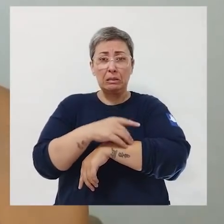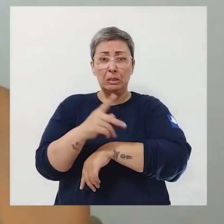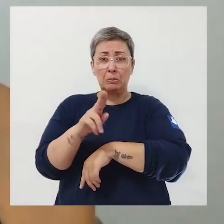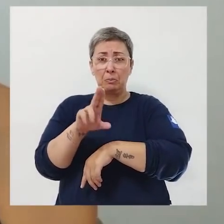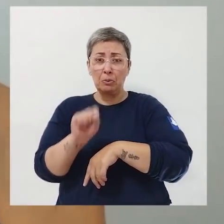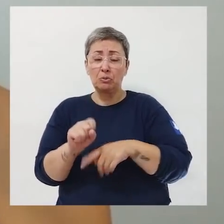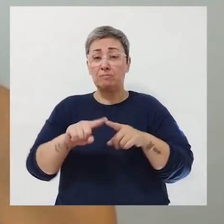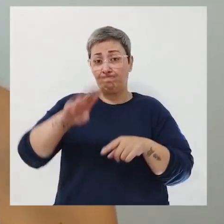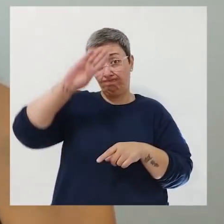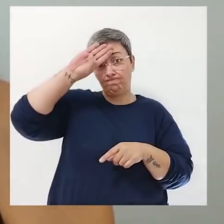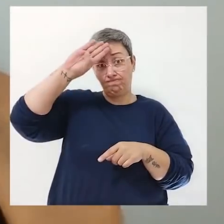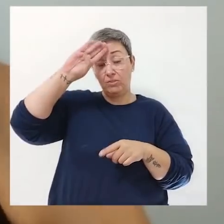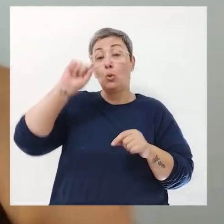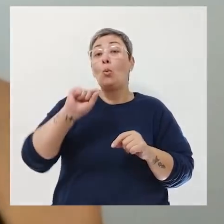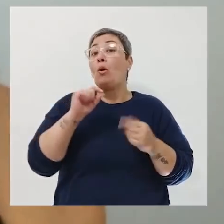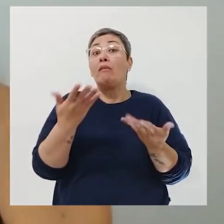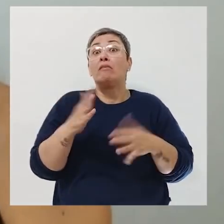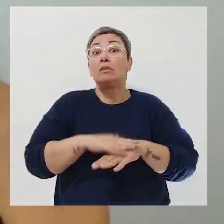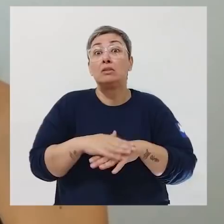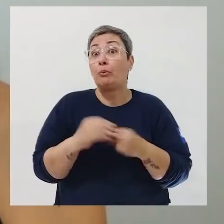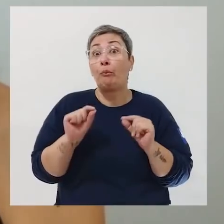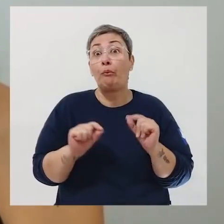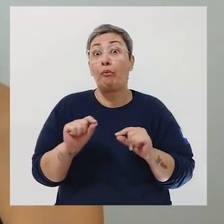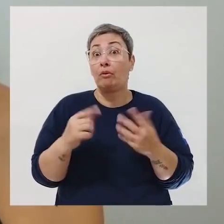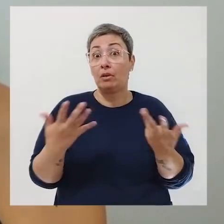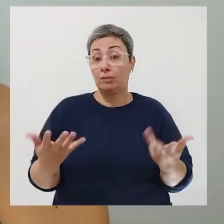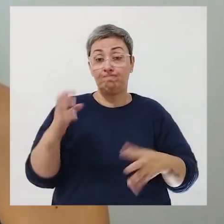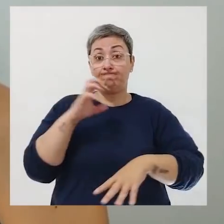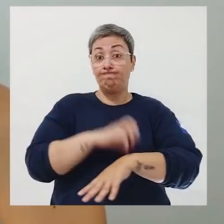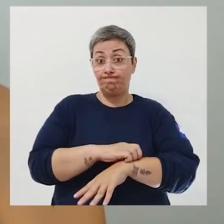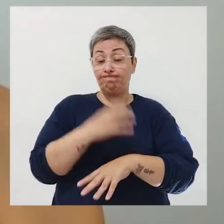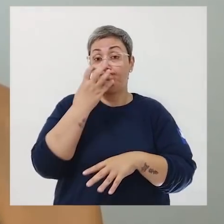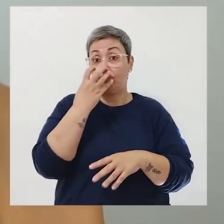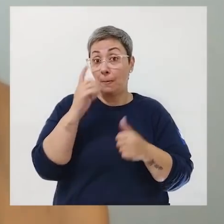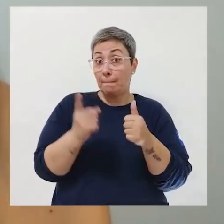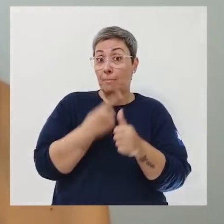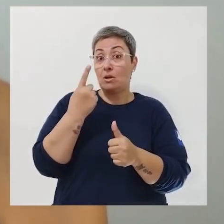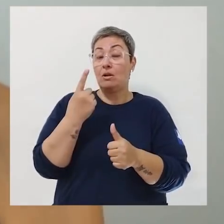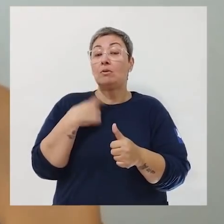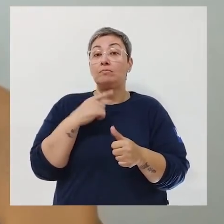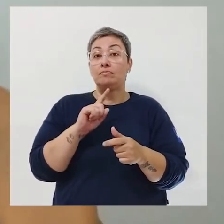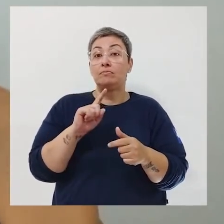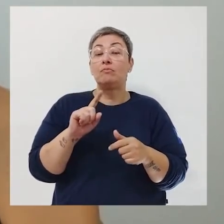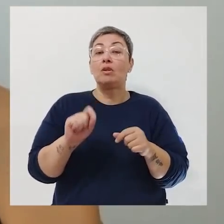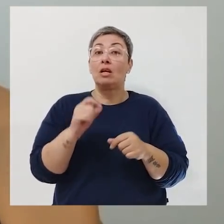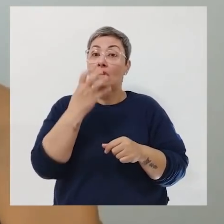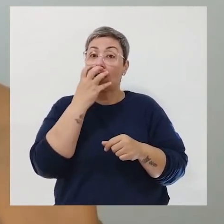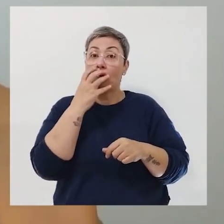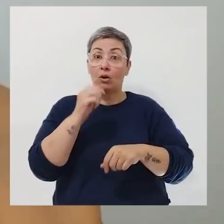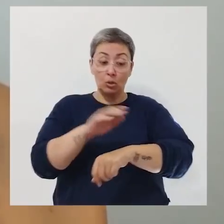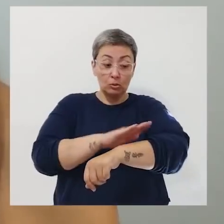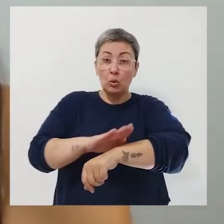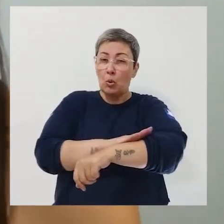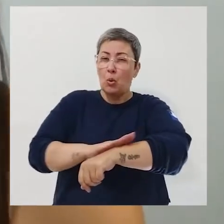de pus e até febre. E o que a gente faz então em casos de mordidas de cães? O primeiro passo após uma mordida de cachorro